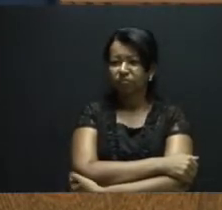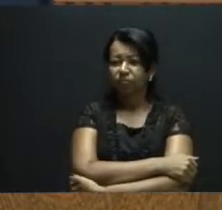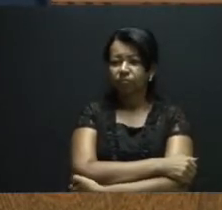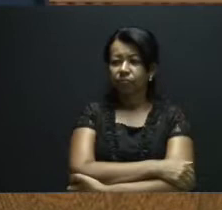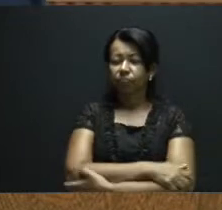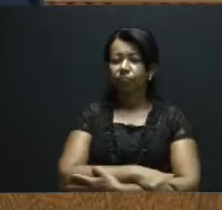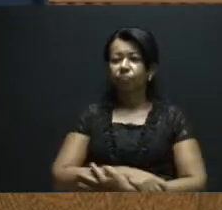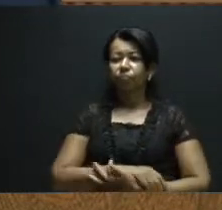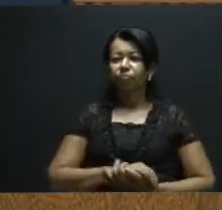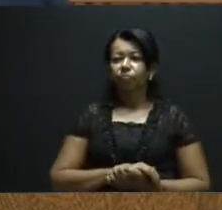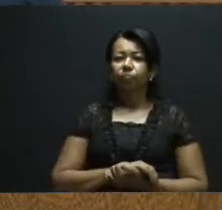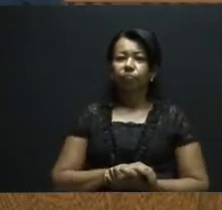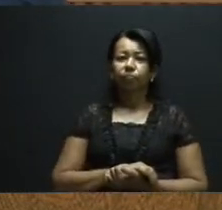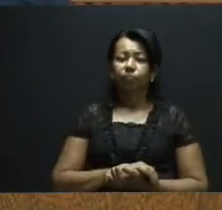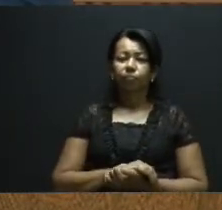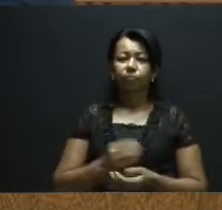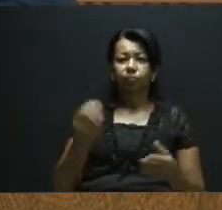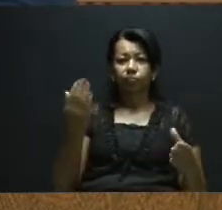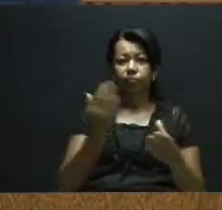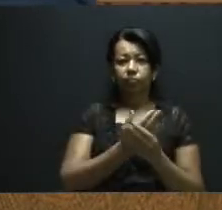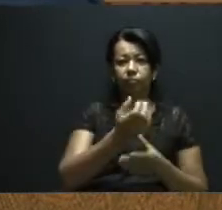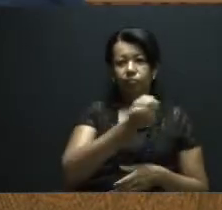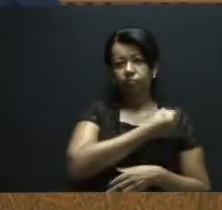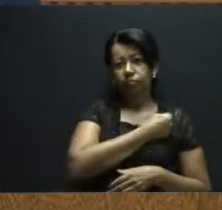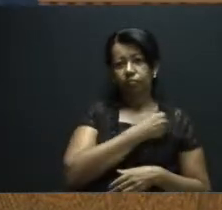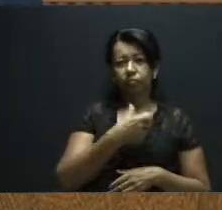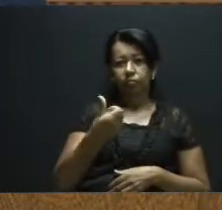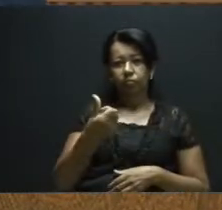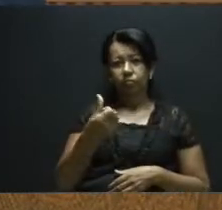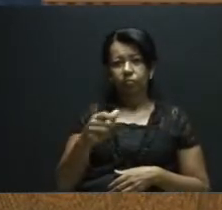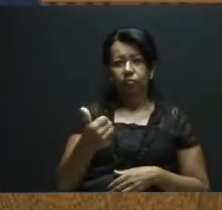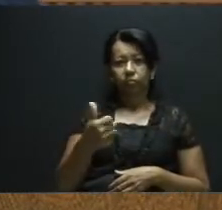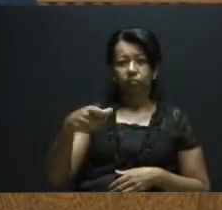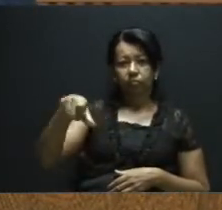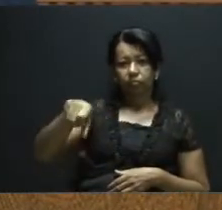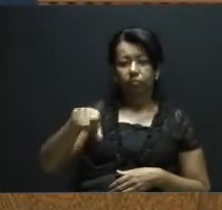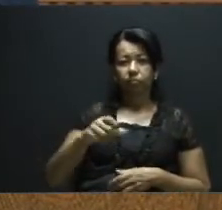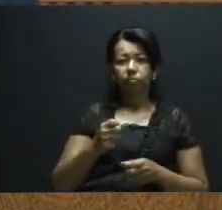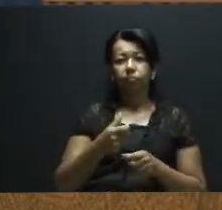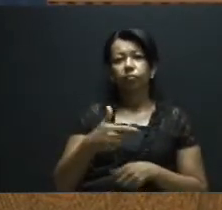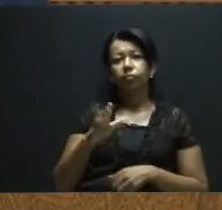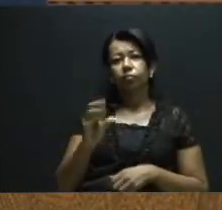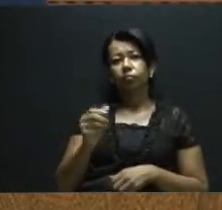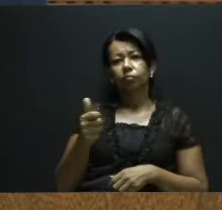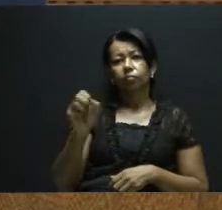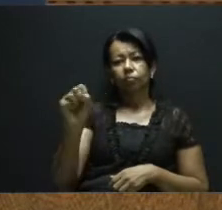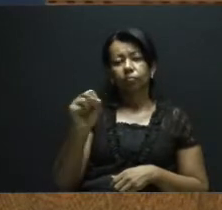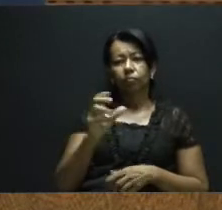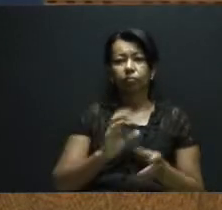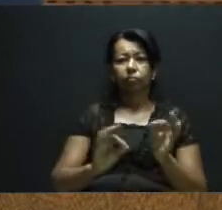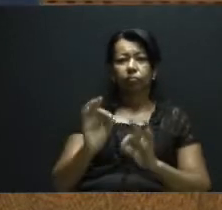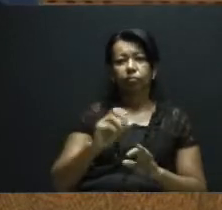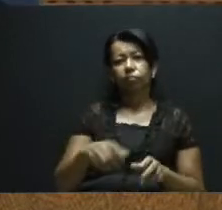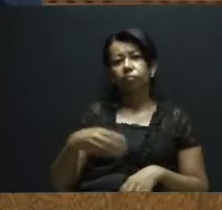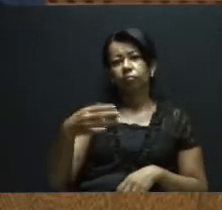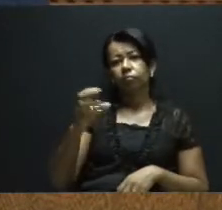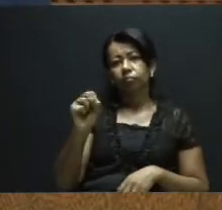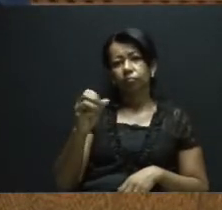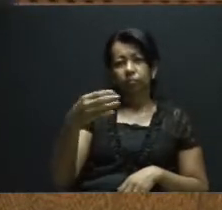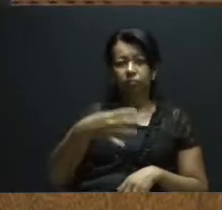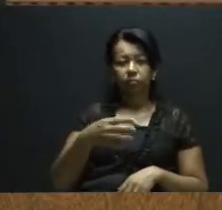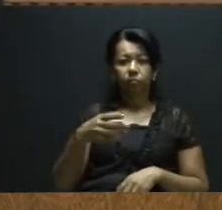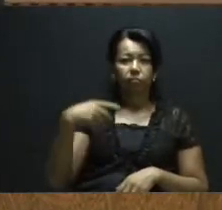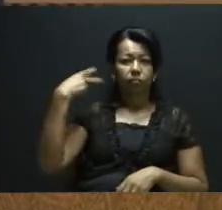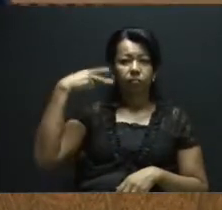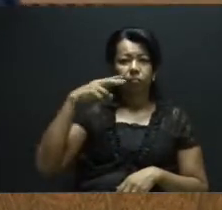o próximo e o processo número 6 em 19 2018 projeto de lei 84 2018 autoria laelso